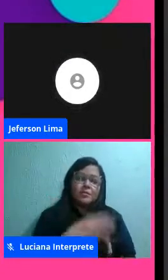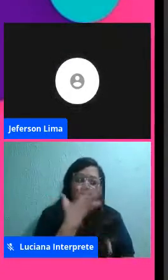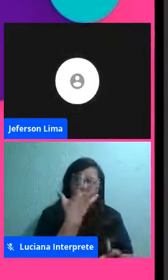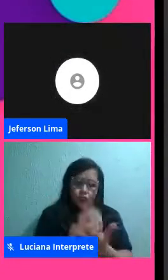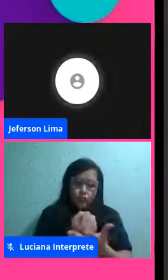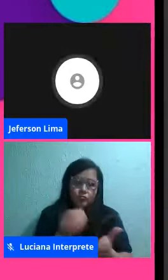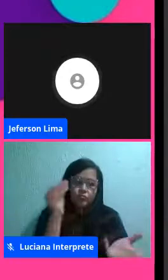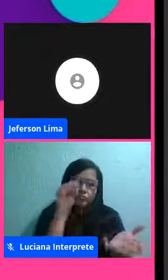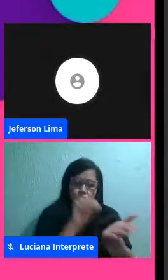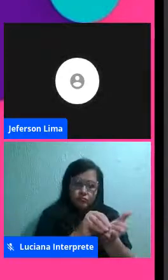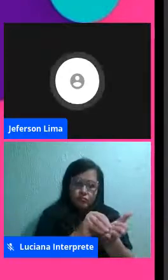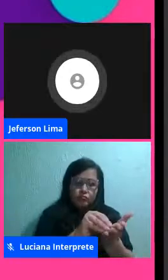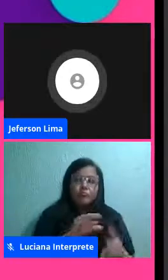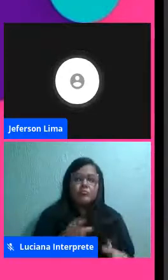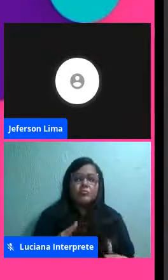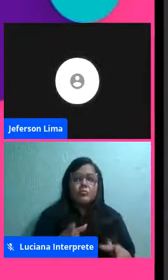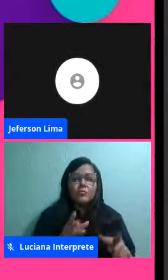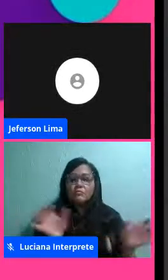Admin.database.referência